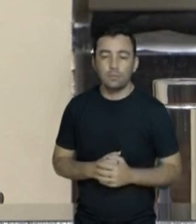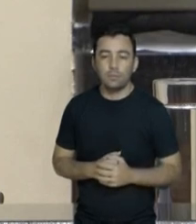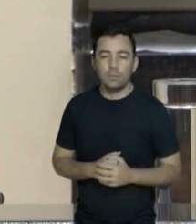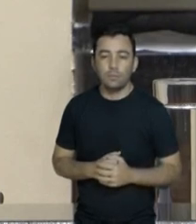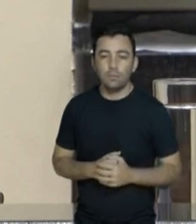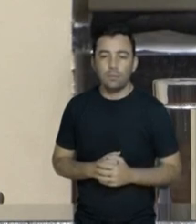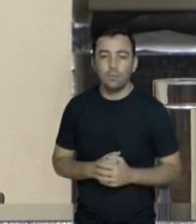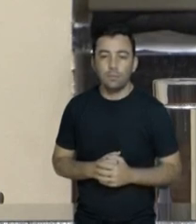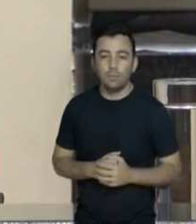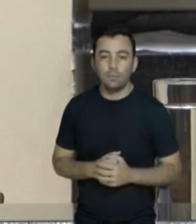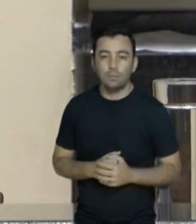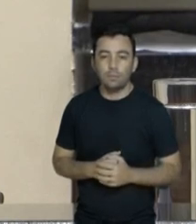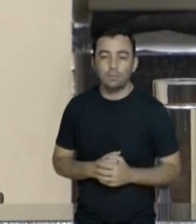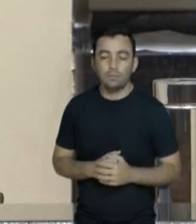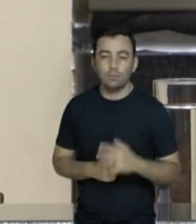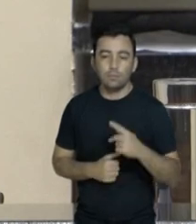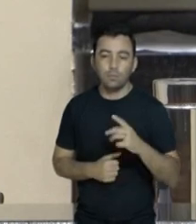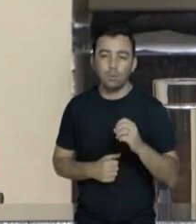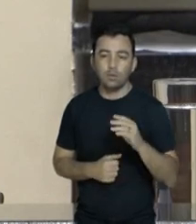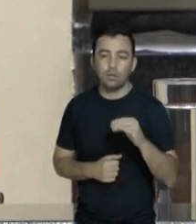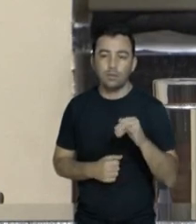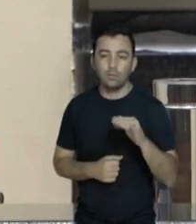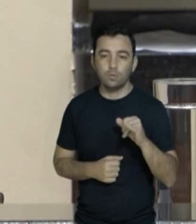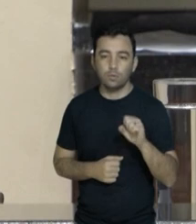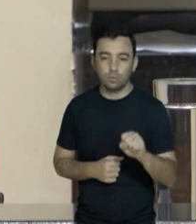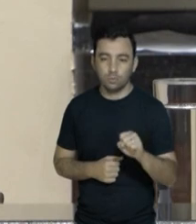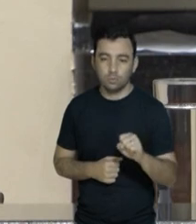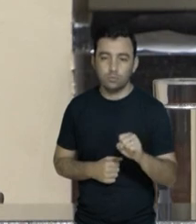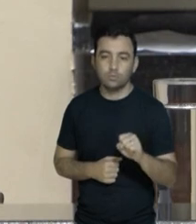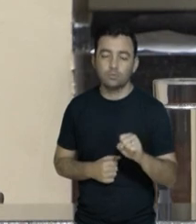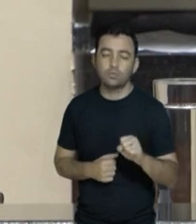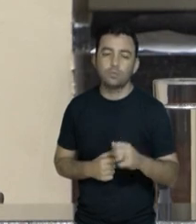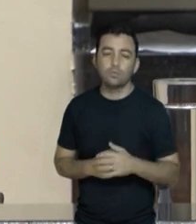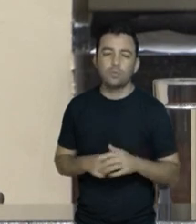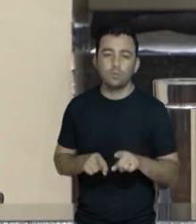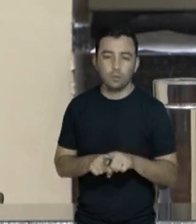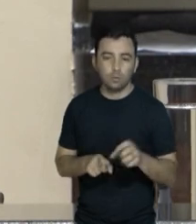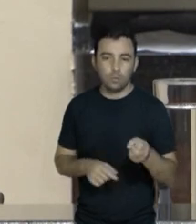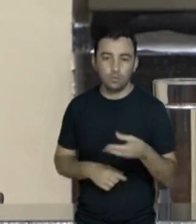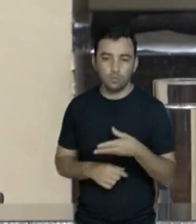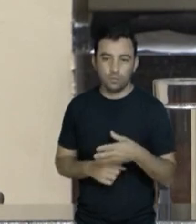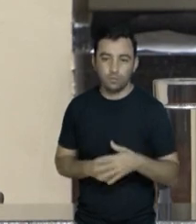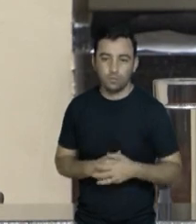Bloco Podemos Republicanos Novo.